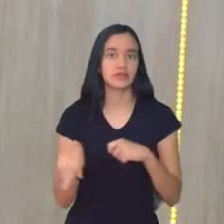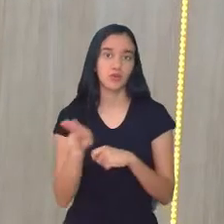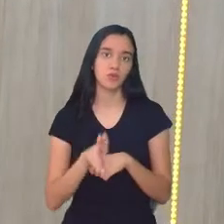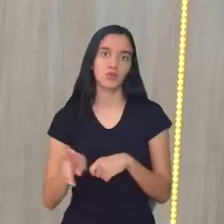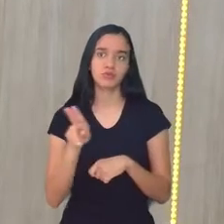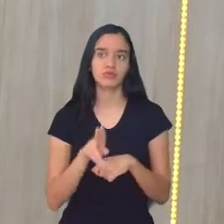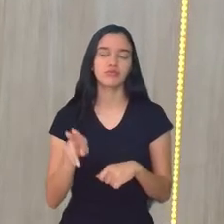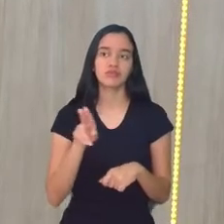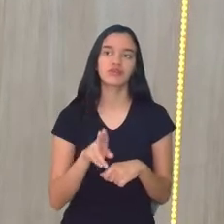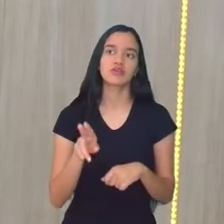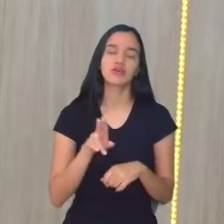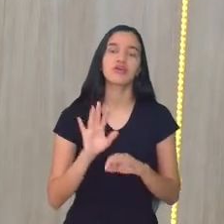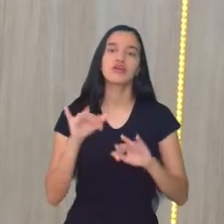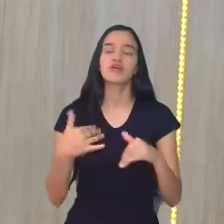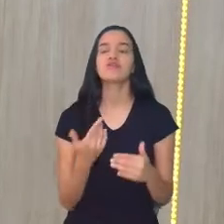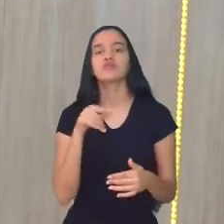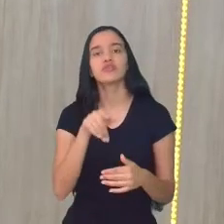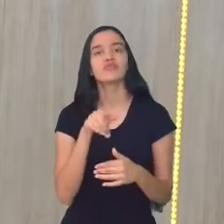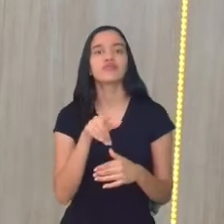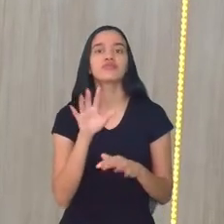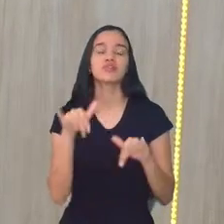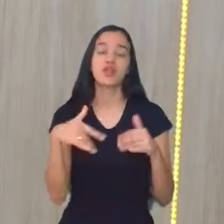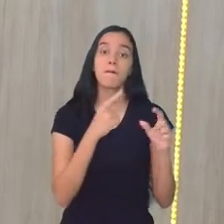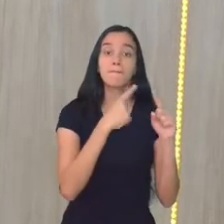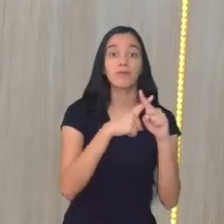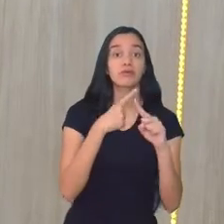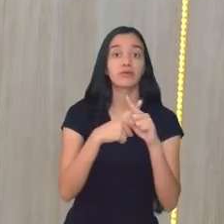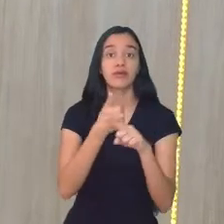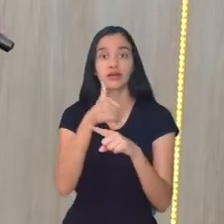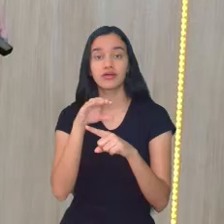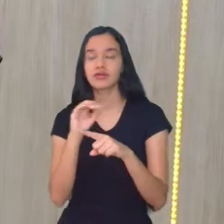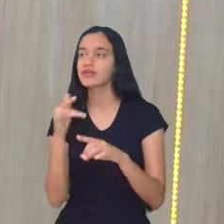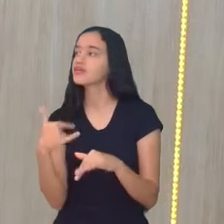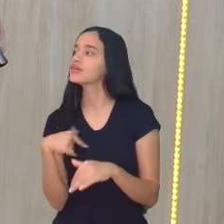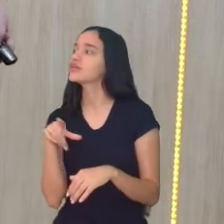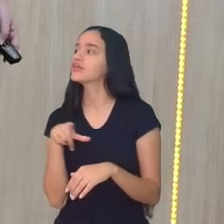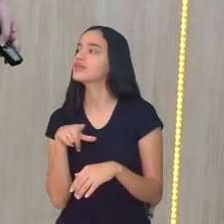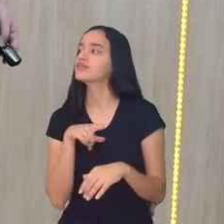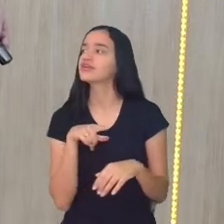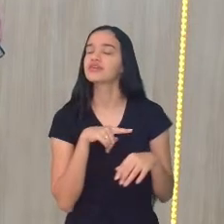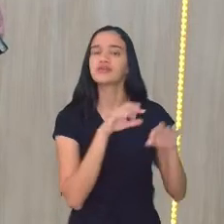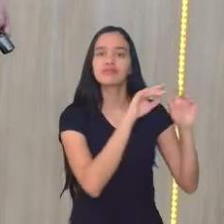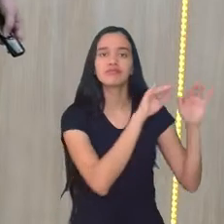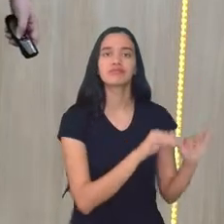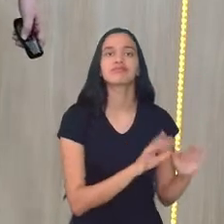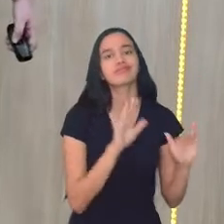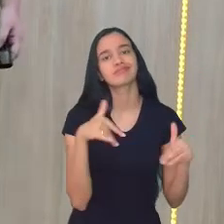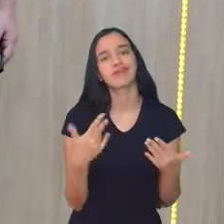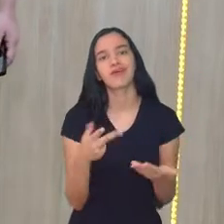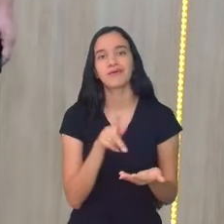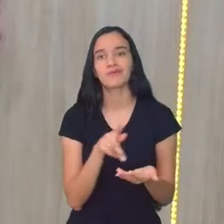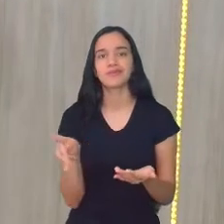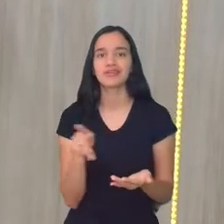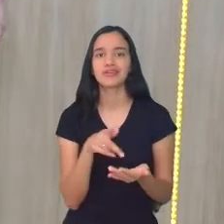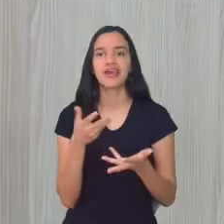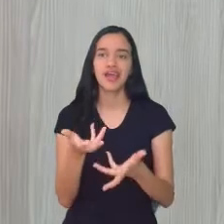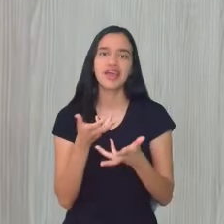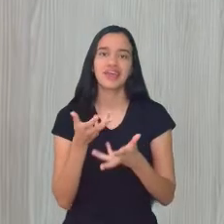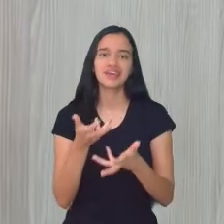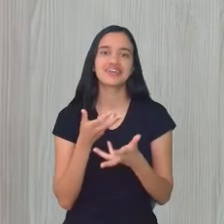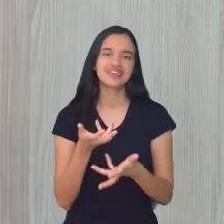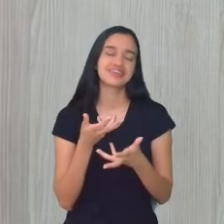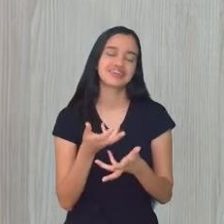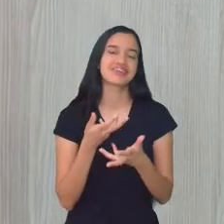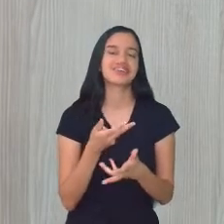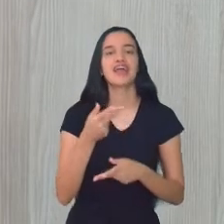ela, você já vai fazendo as multiplicações por 10. Tem algum comentário, professor? Ai, professor, eu queria falar bem muito.